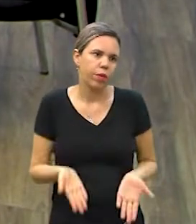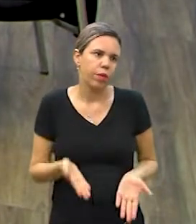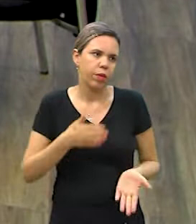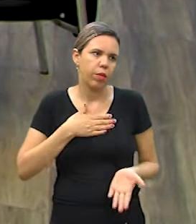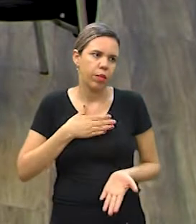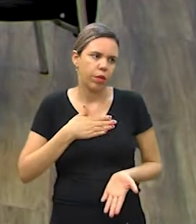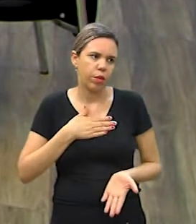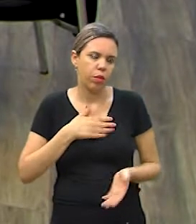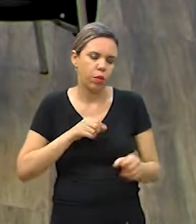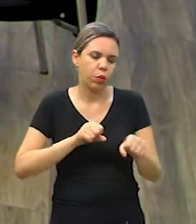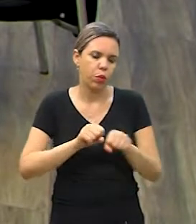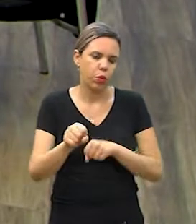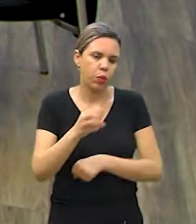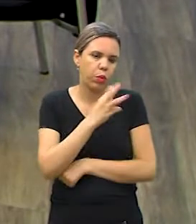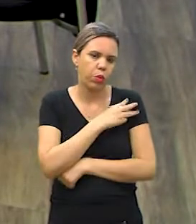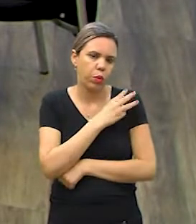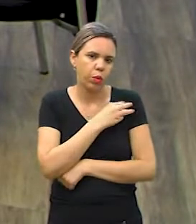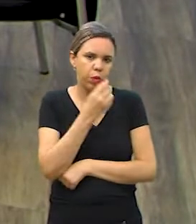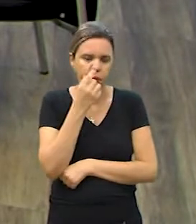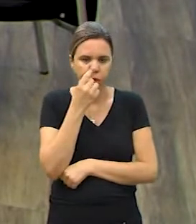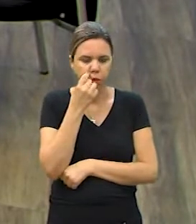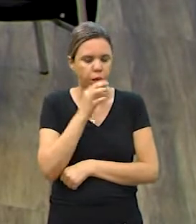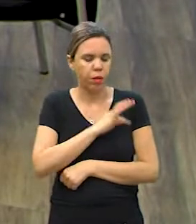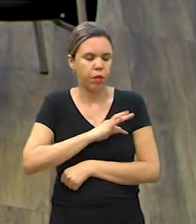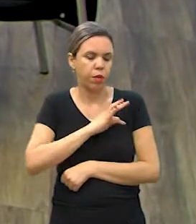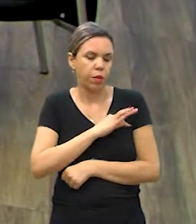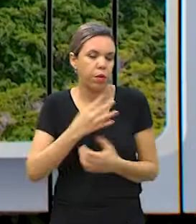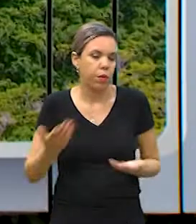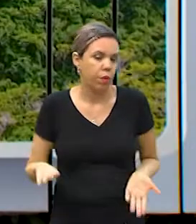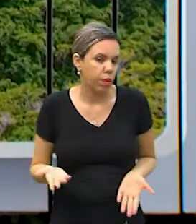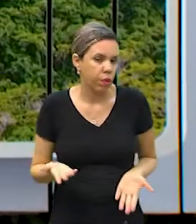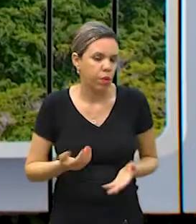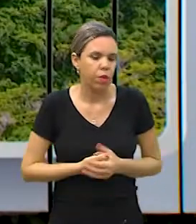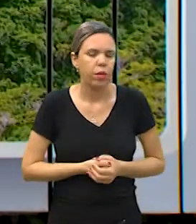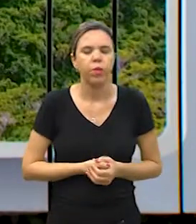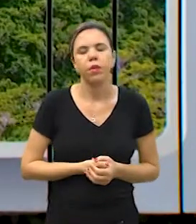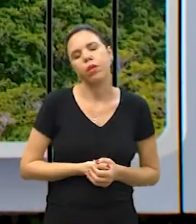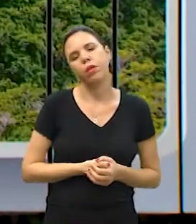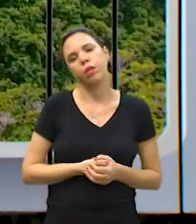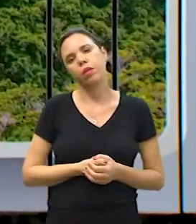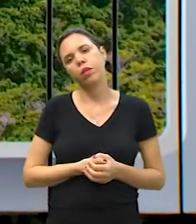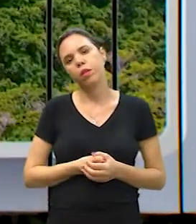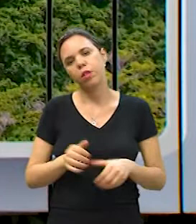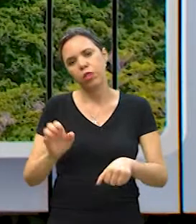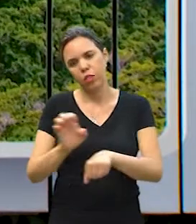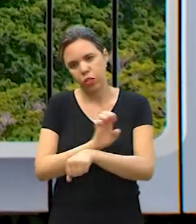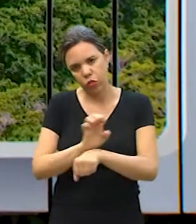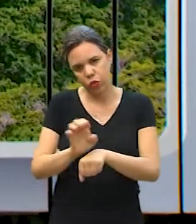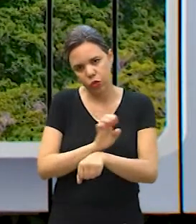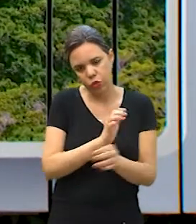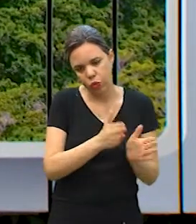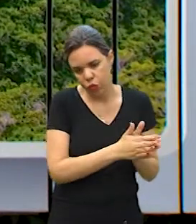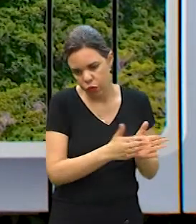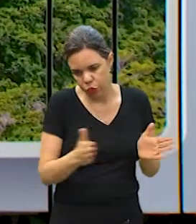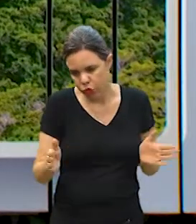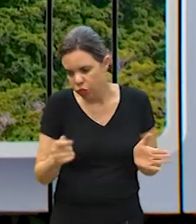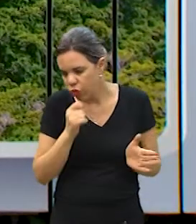lá, formando no 3º ano de técnico, com um estágio em